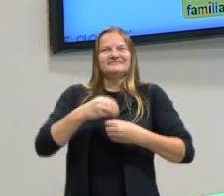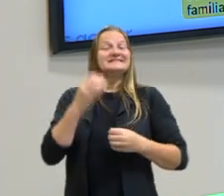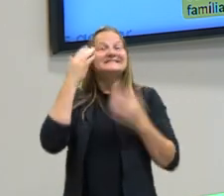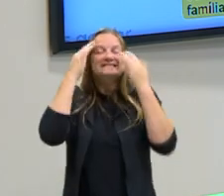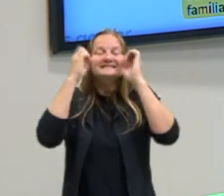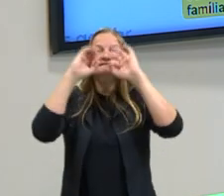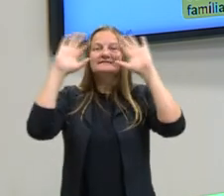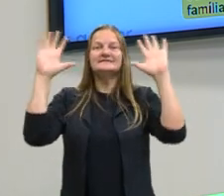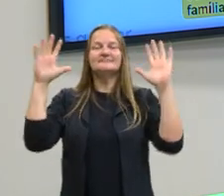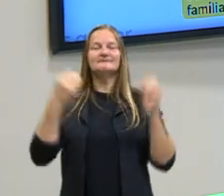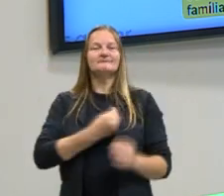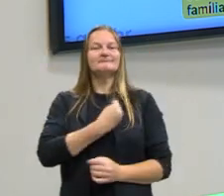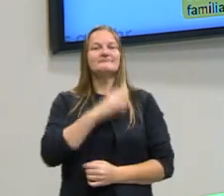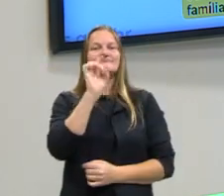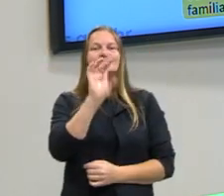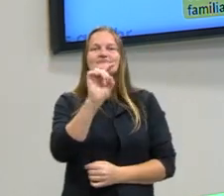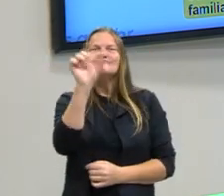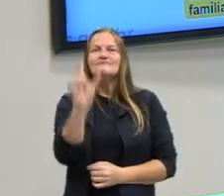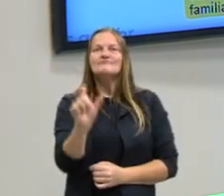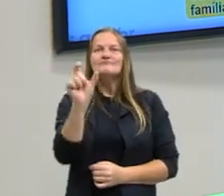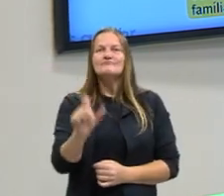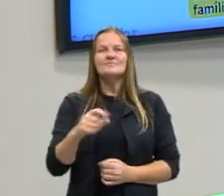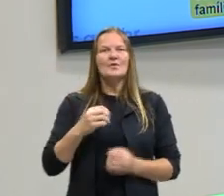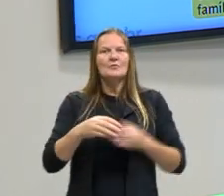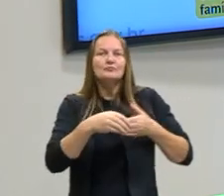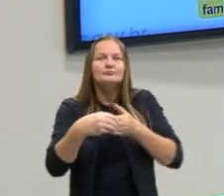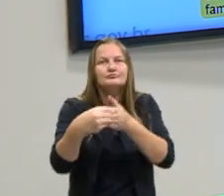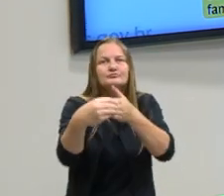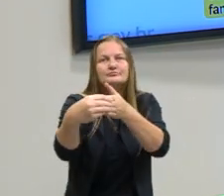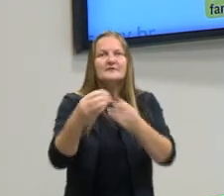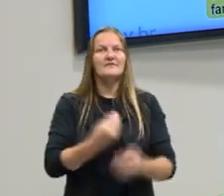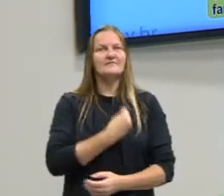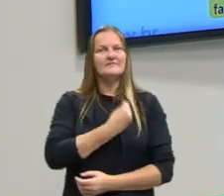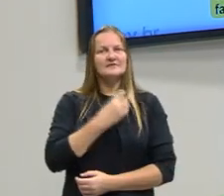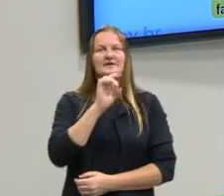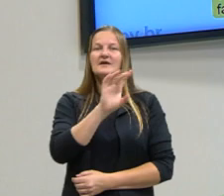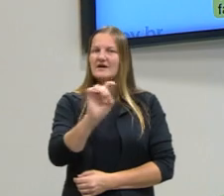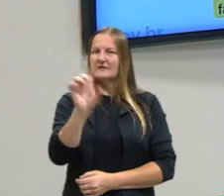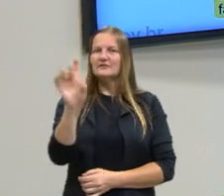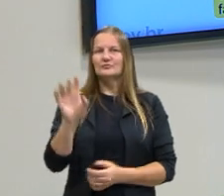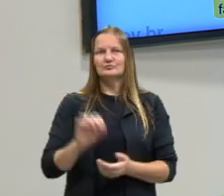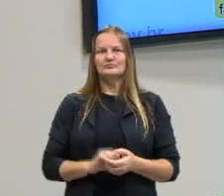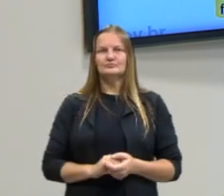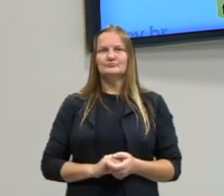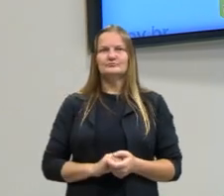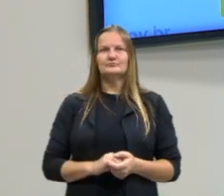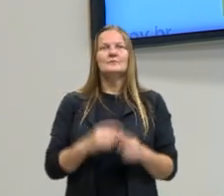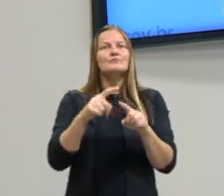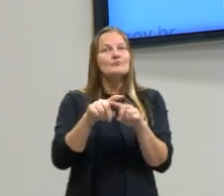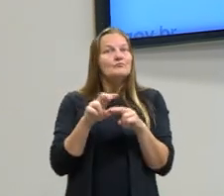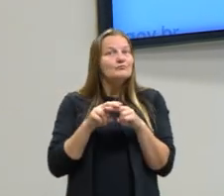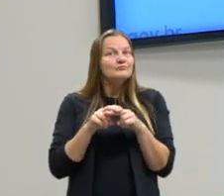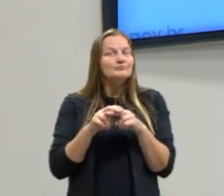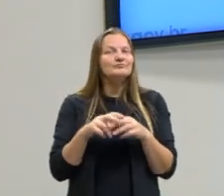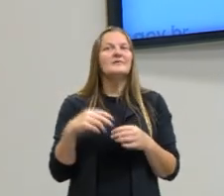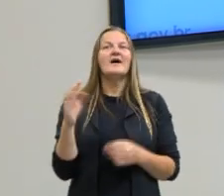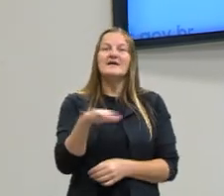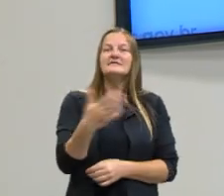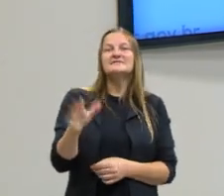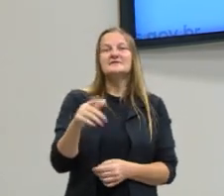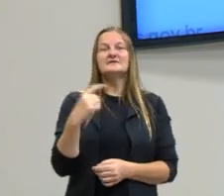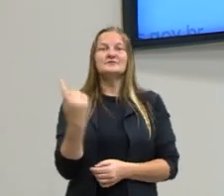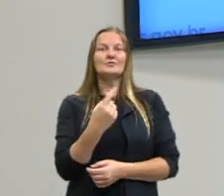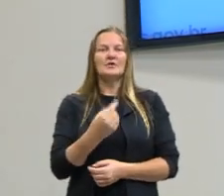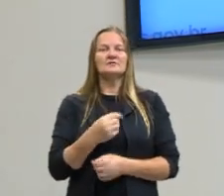intervir nos indivíduos ele tenta conduzir a vida dos indivíduos na E aí nos muitas vezes